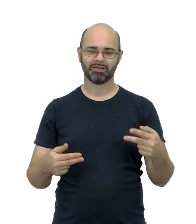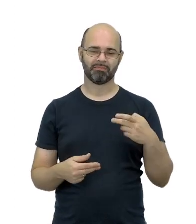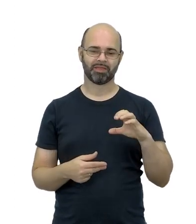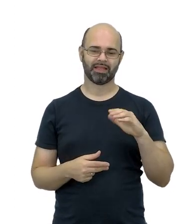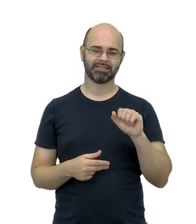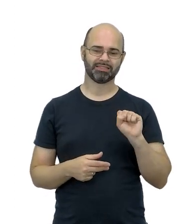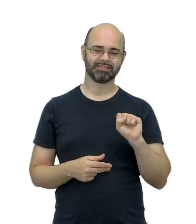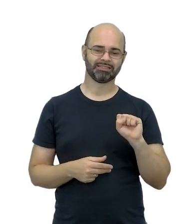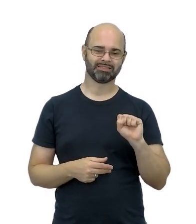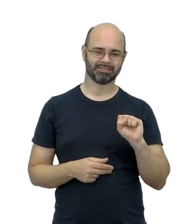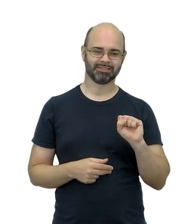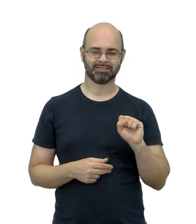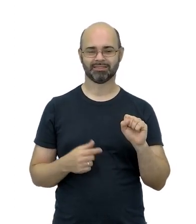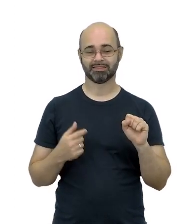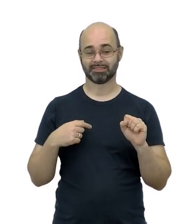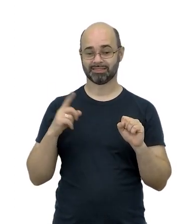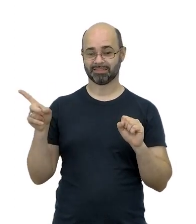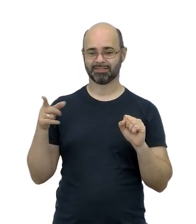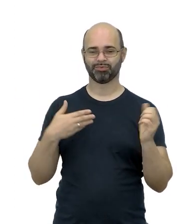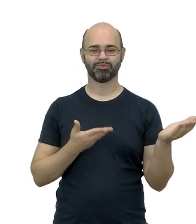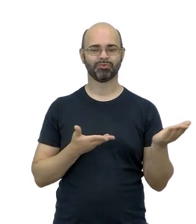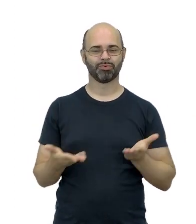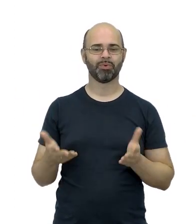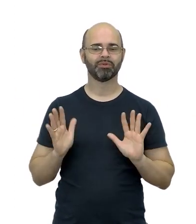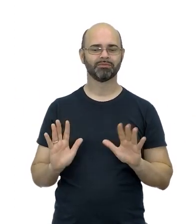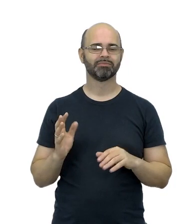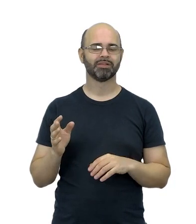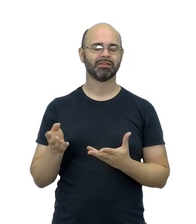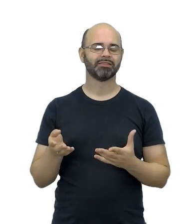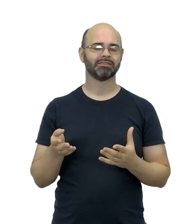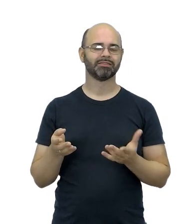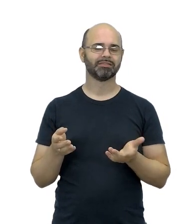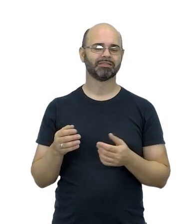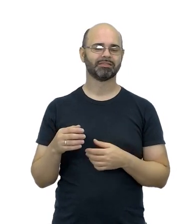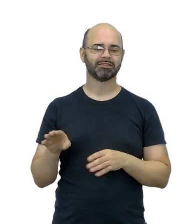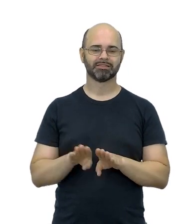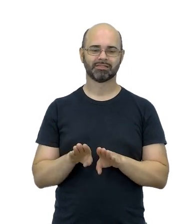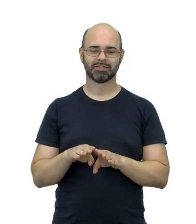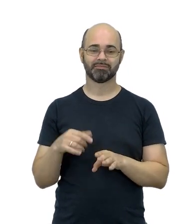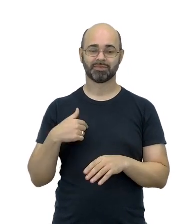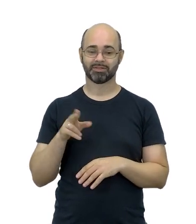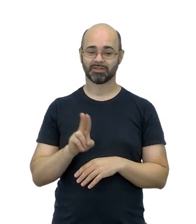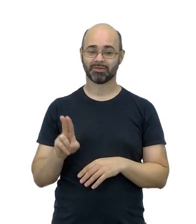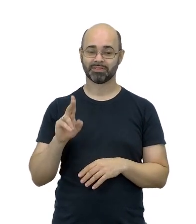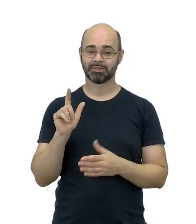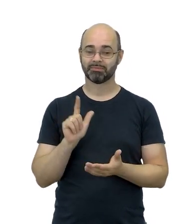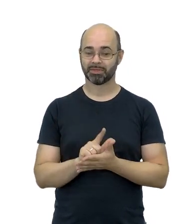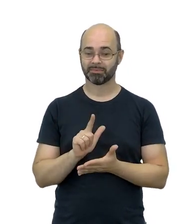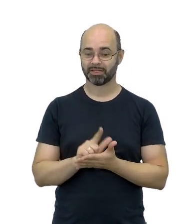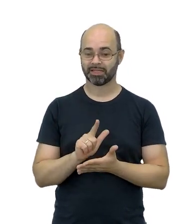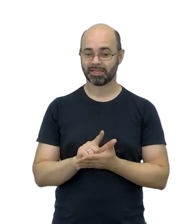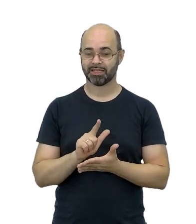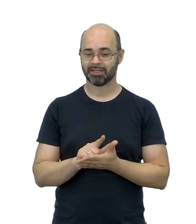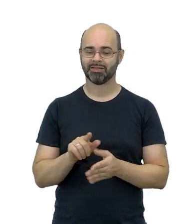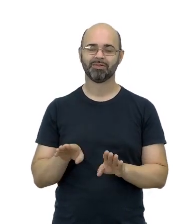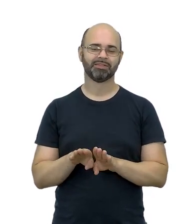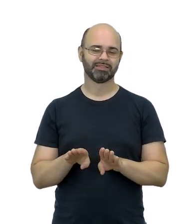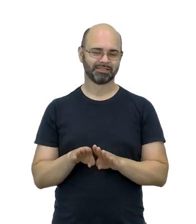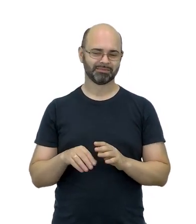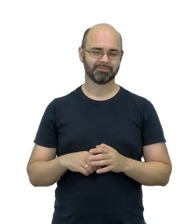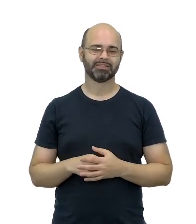Eu trouxe essa daí, mas eu também fiz algumas figuras aqui em papel, viu, gente, né? Também fiz